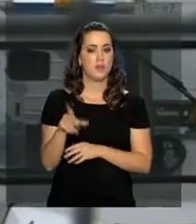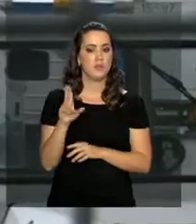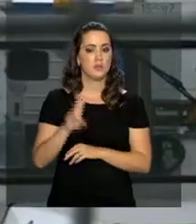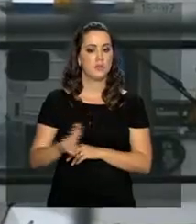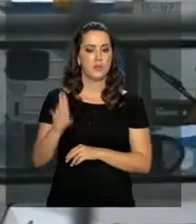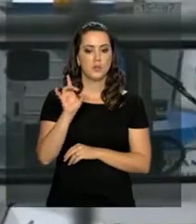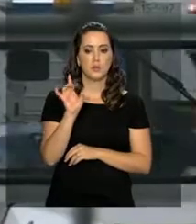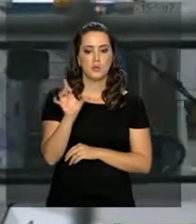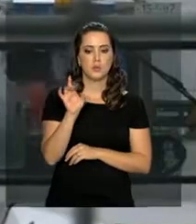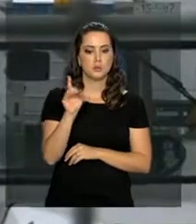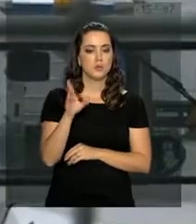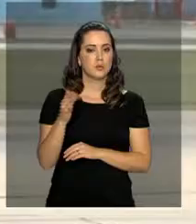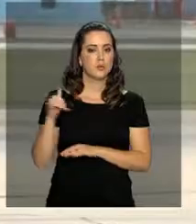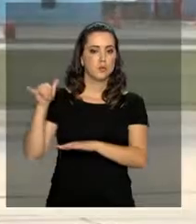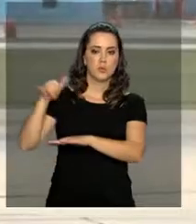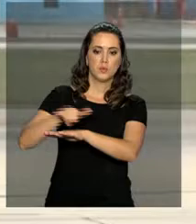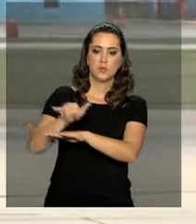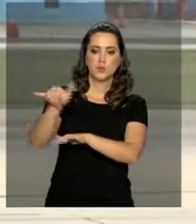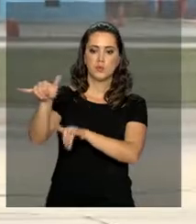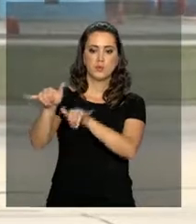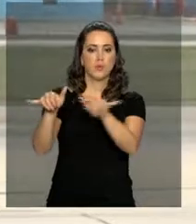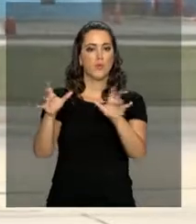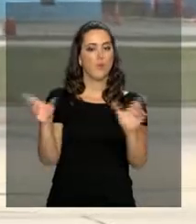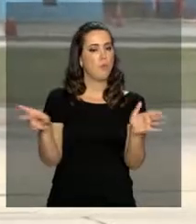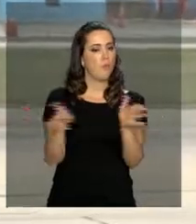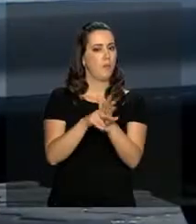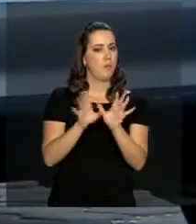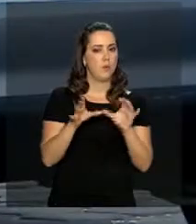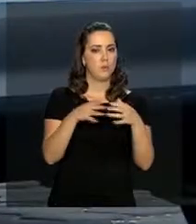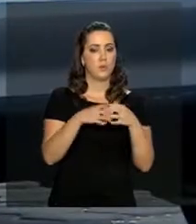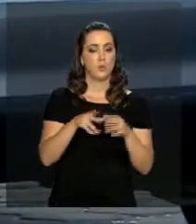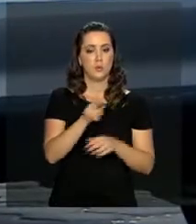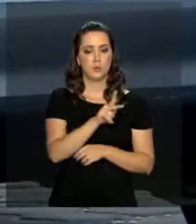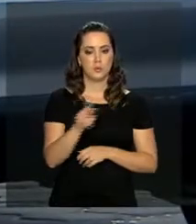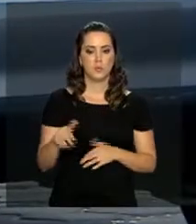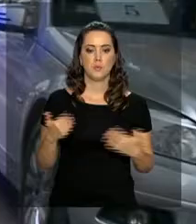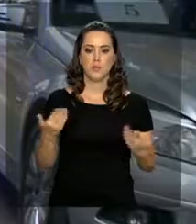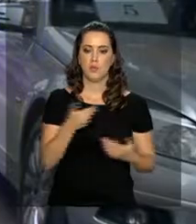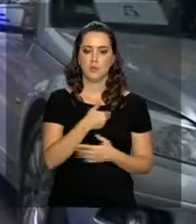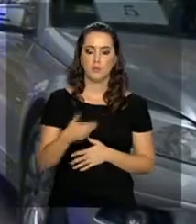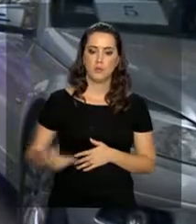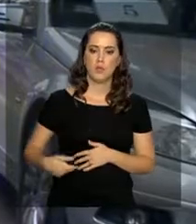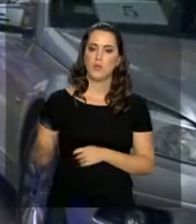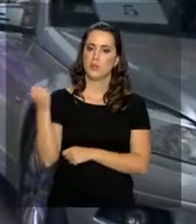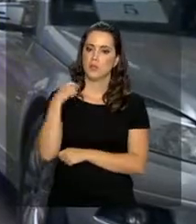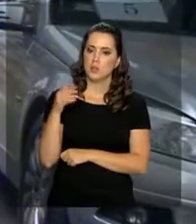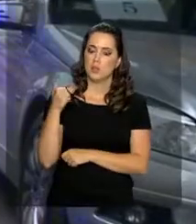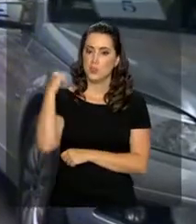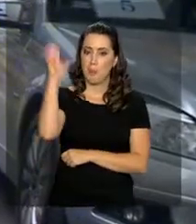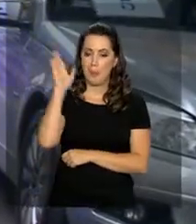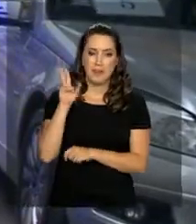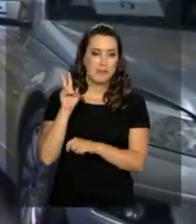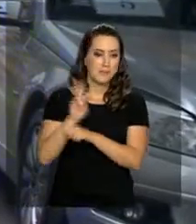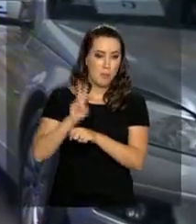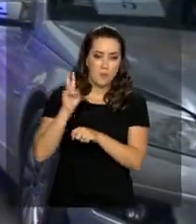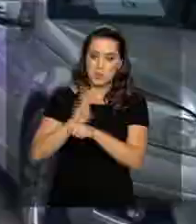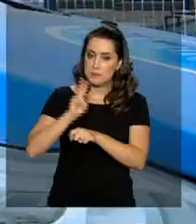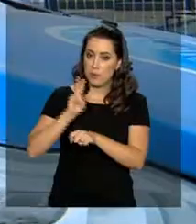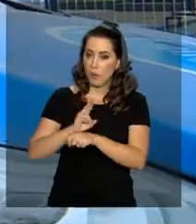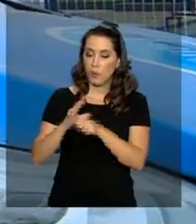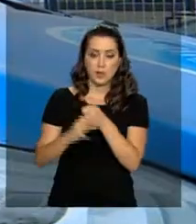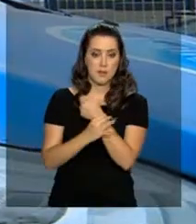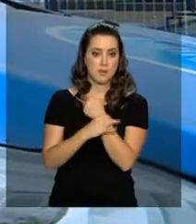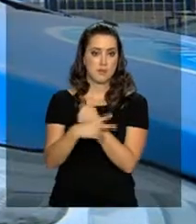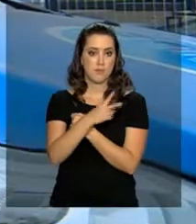usado apenas para os vôos das comitivas internacionais o governo argentino intensificou ainda mais o esquema de segurança